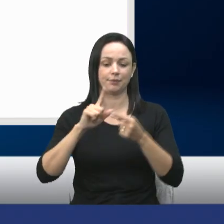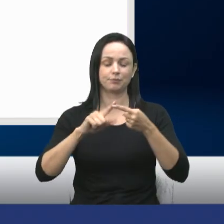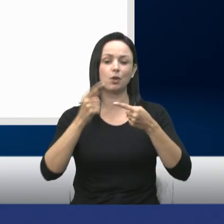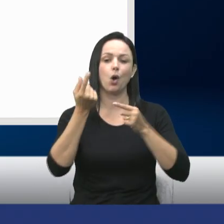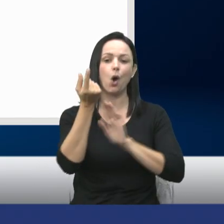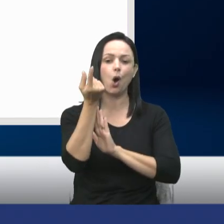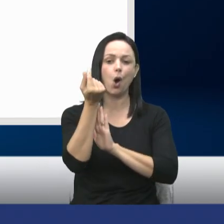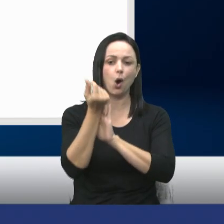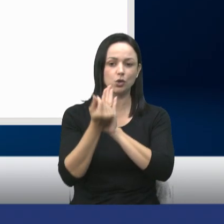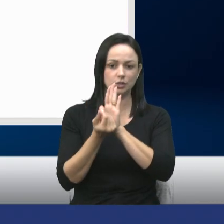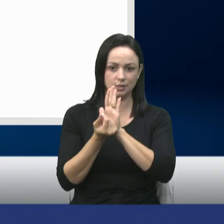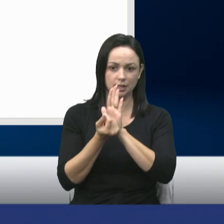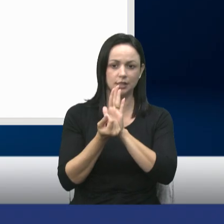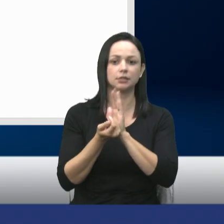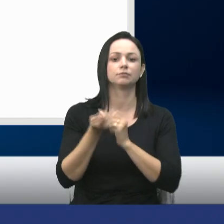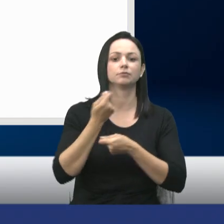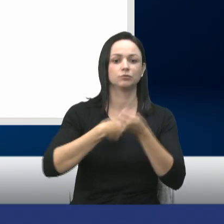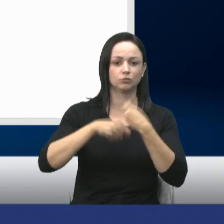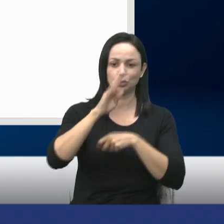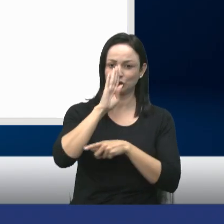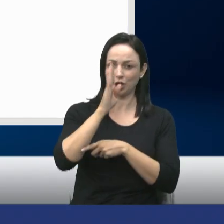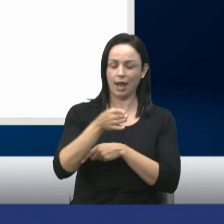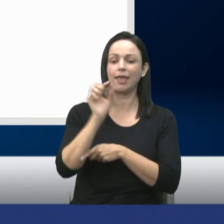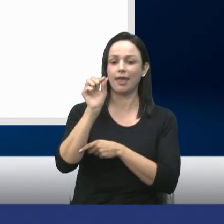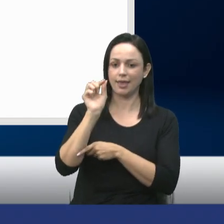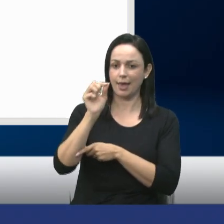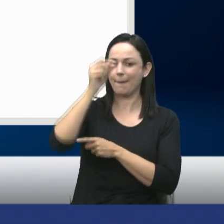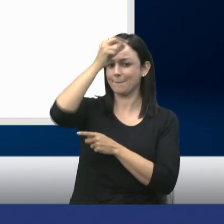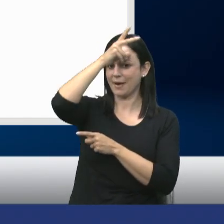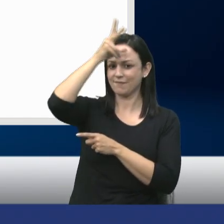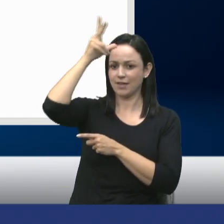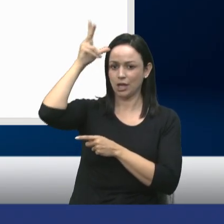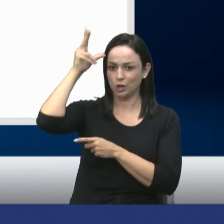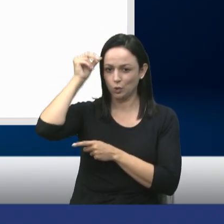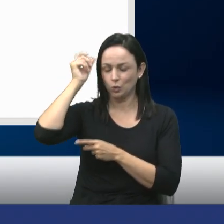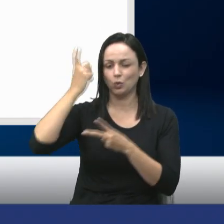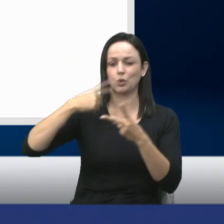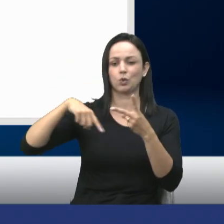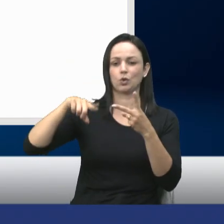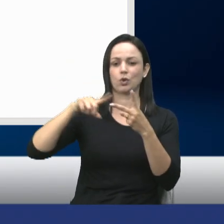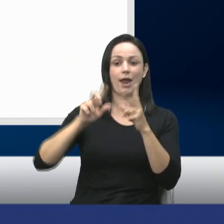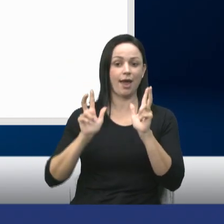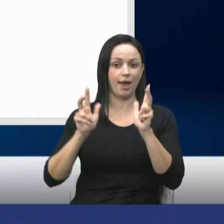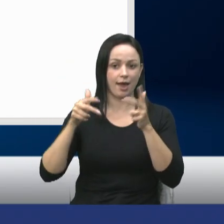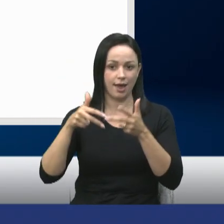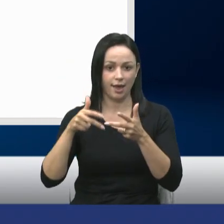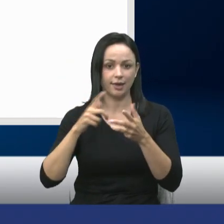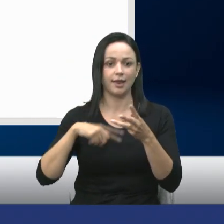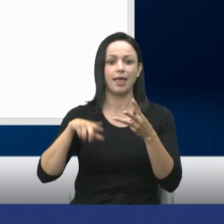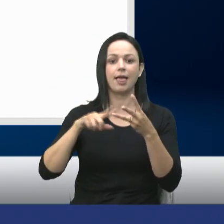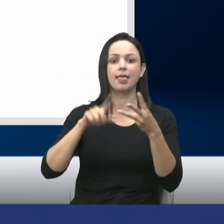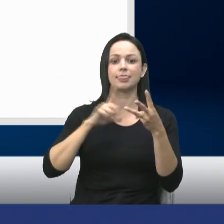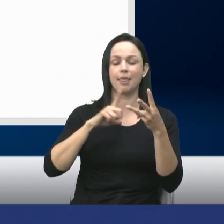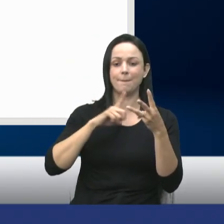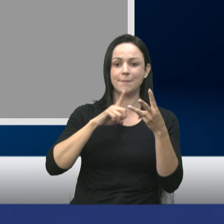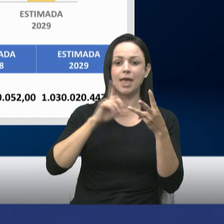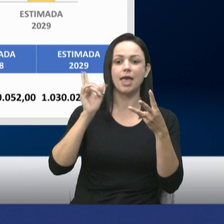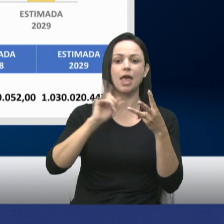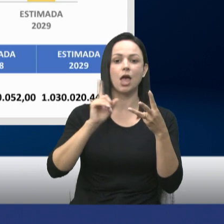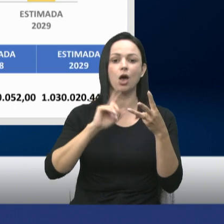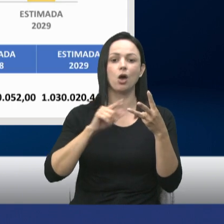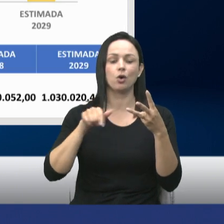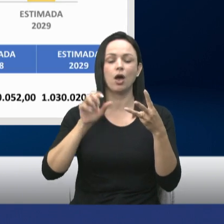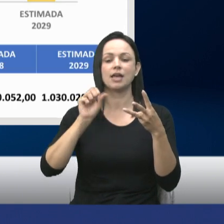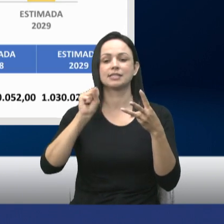da administração direta, que é a Prefeitura e Câmara, e também da administração indireta, que é a